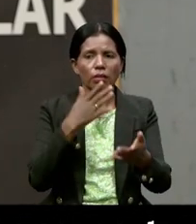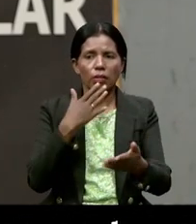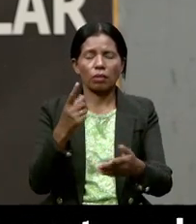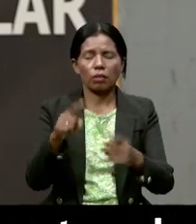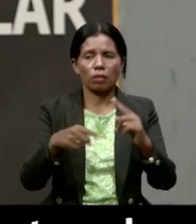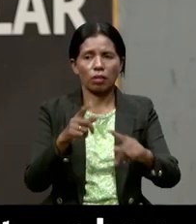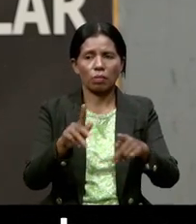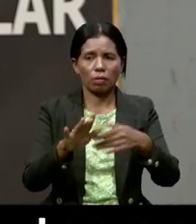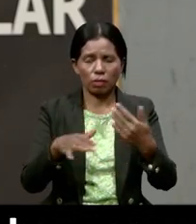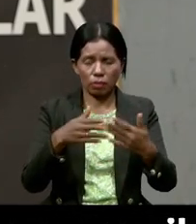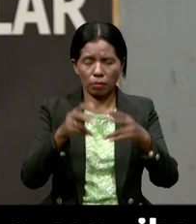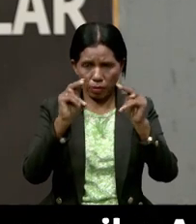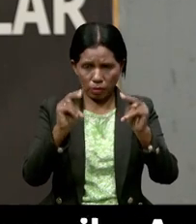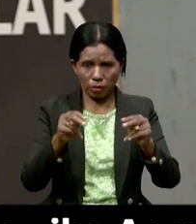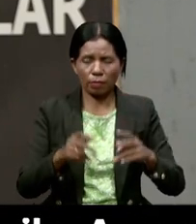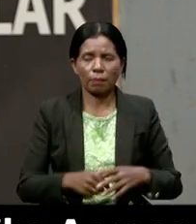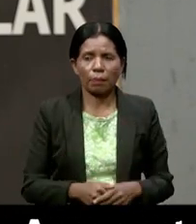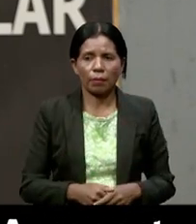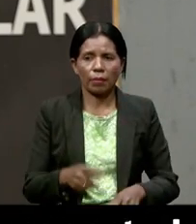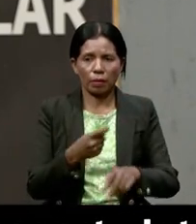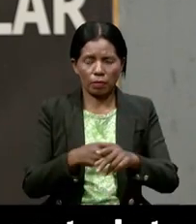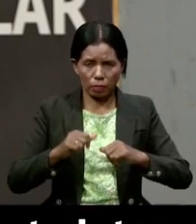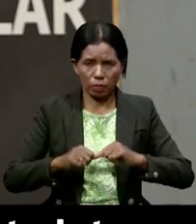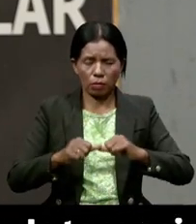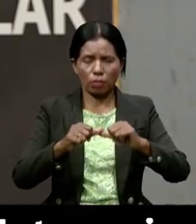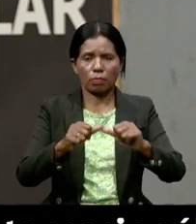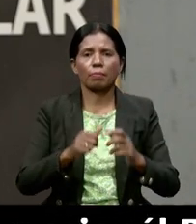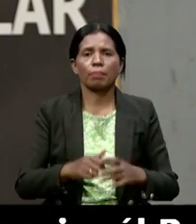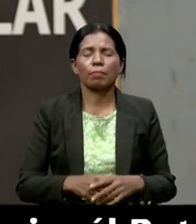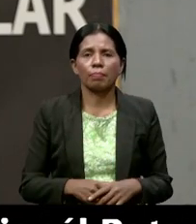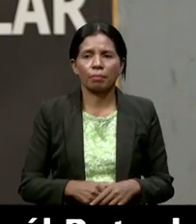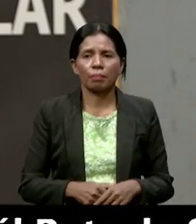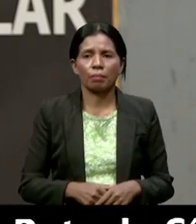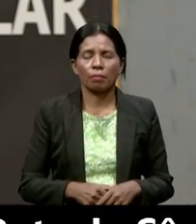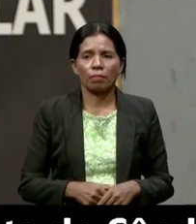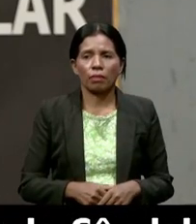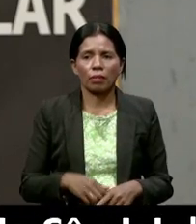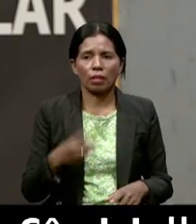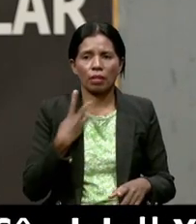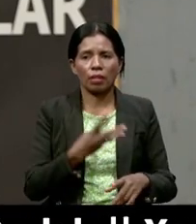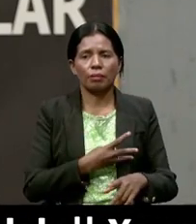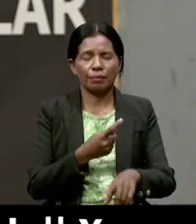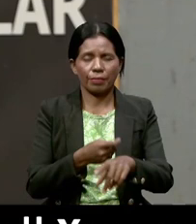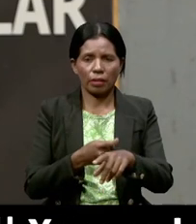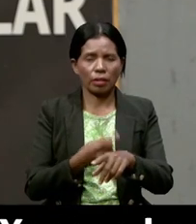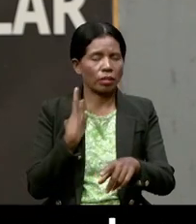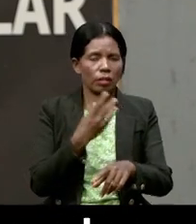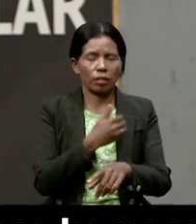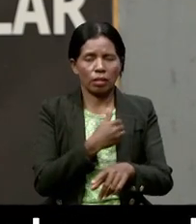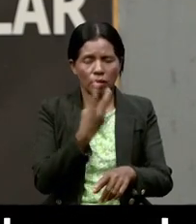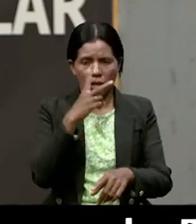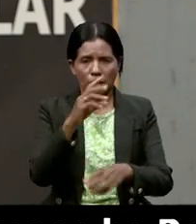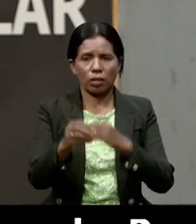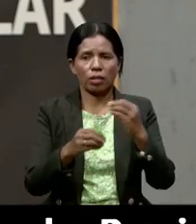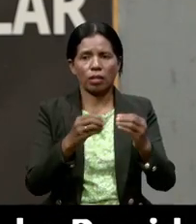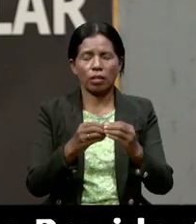tem população sira precisa situação né continua lá ya ita situação ainda na beque te sira o resolve tu agora 10